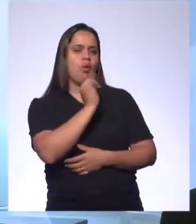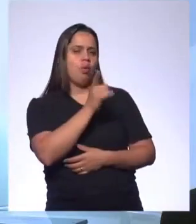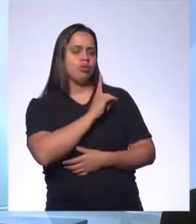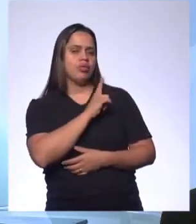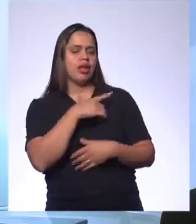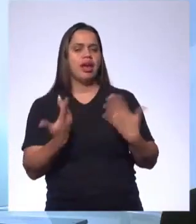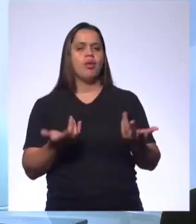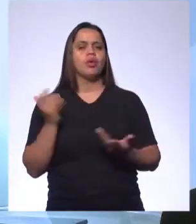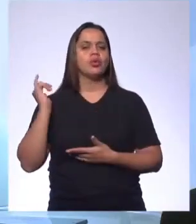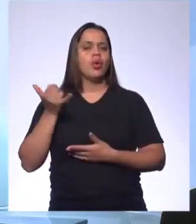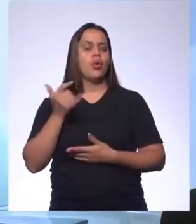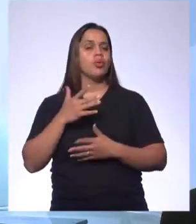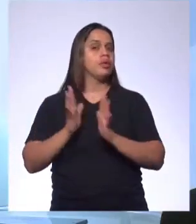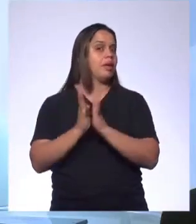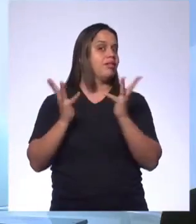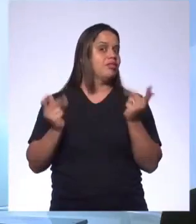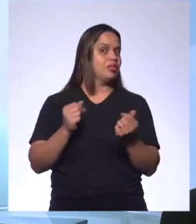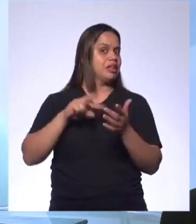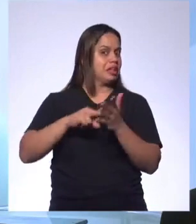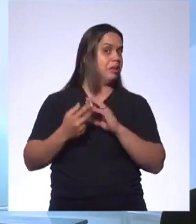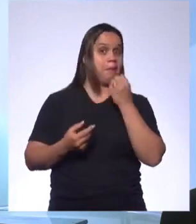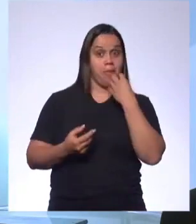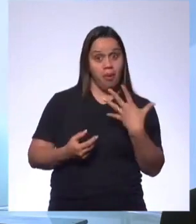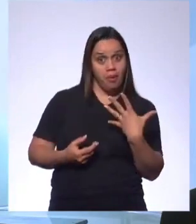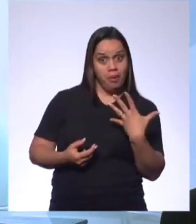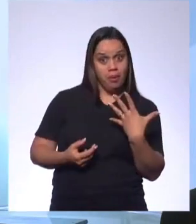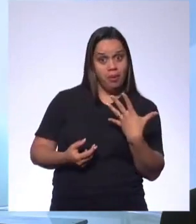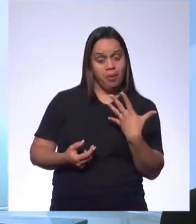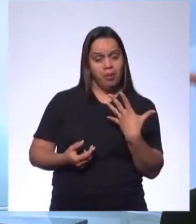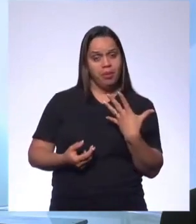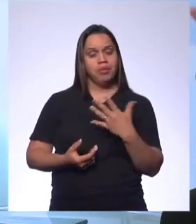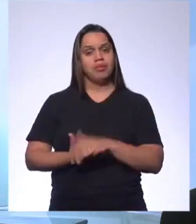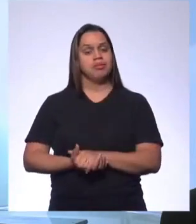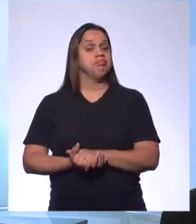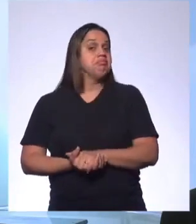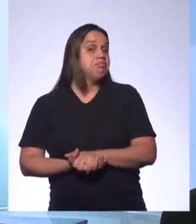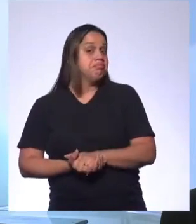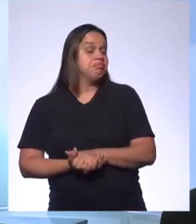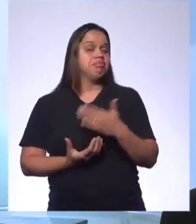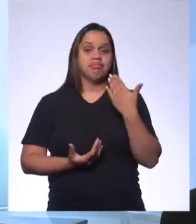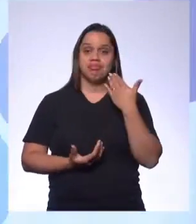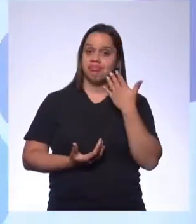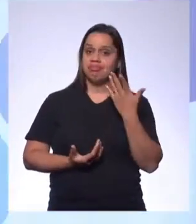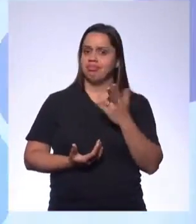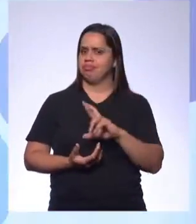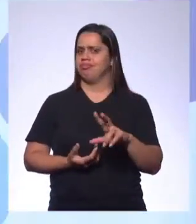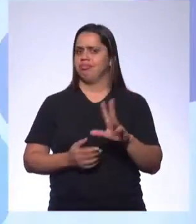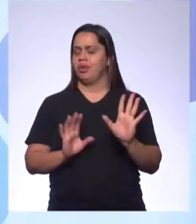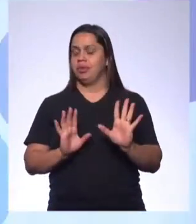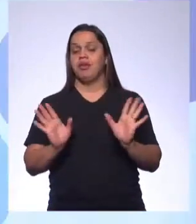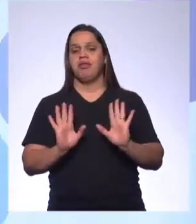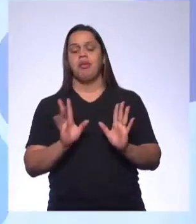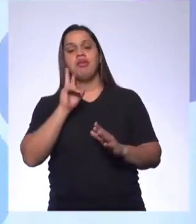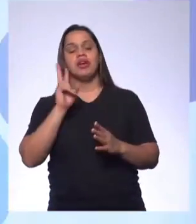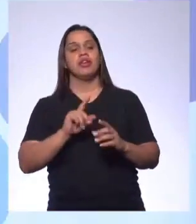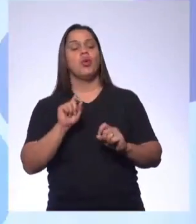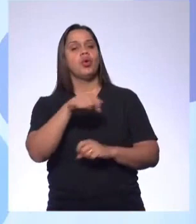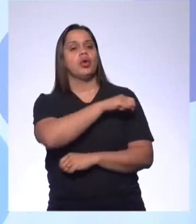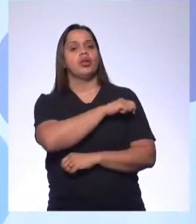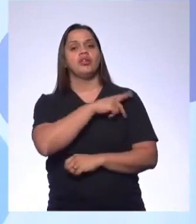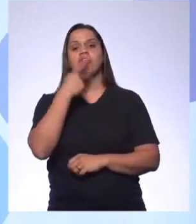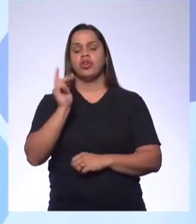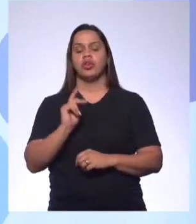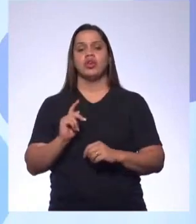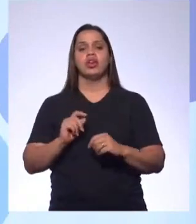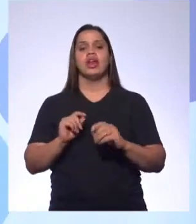conto é maravilhoso, é porque ele é muito bom, né? Não seria bem isso? O aluno Diego pergunta a mesma coisa, se é uma história que leva você para dentro e